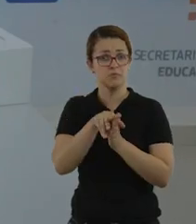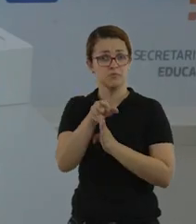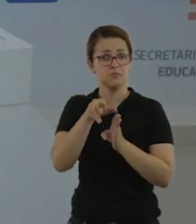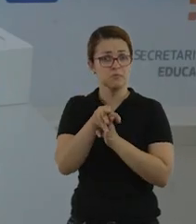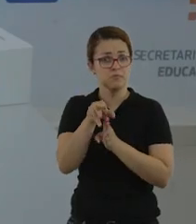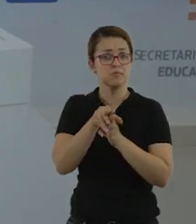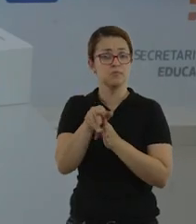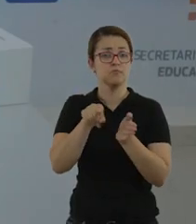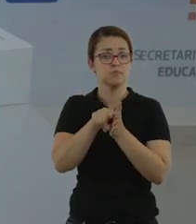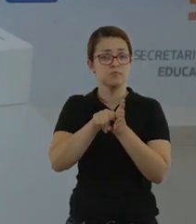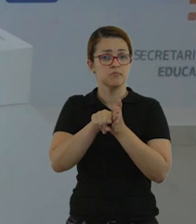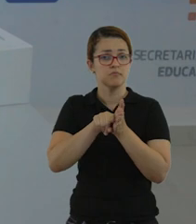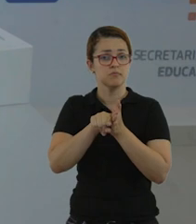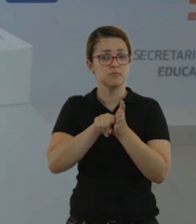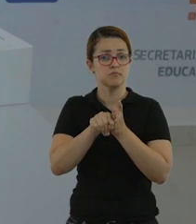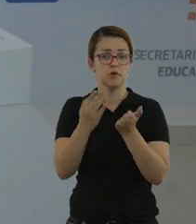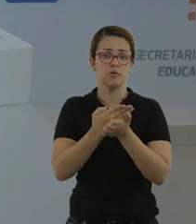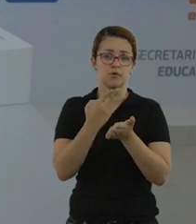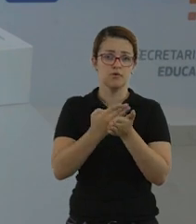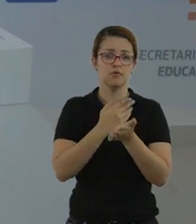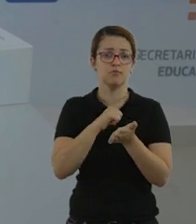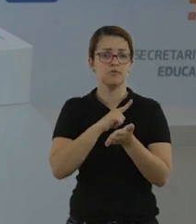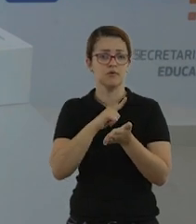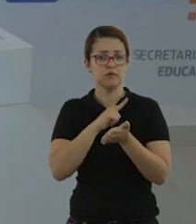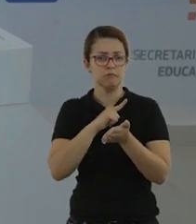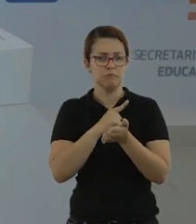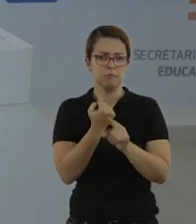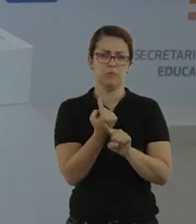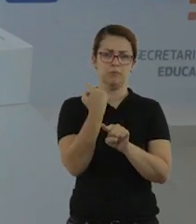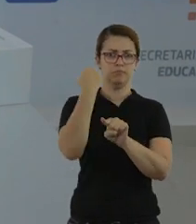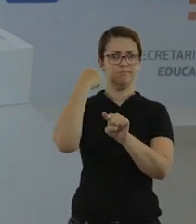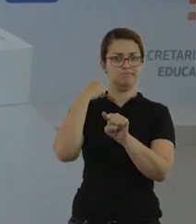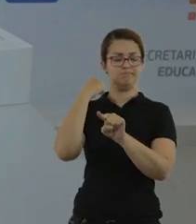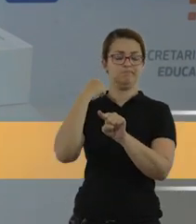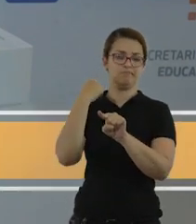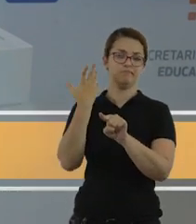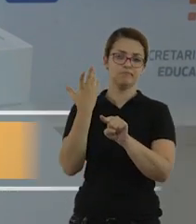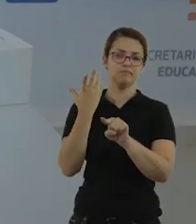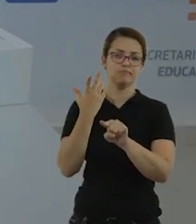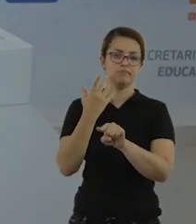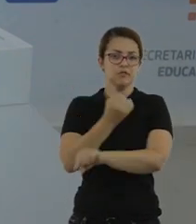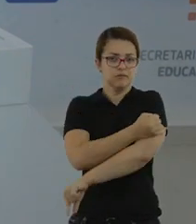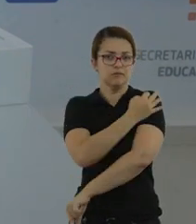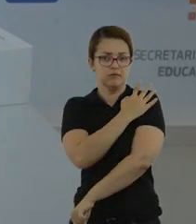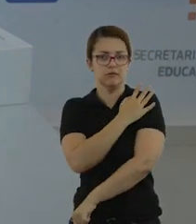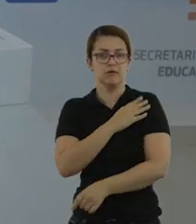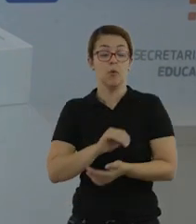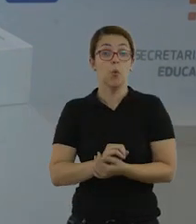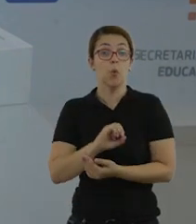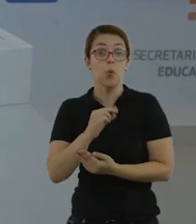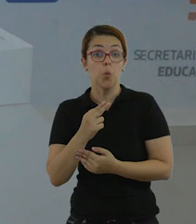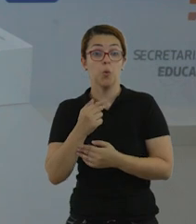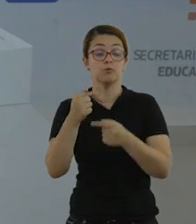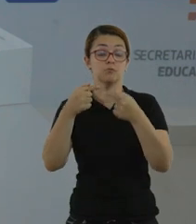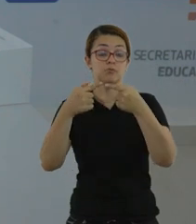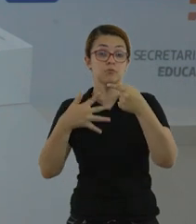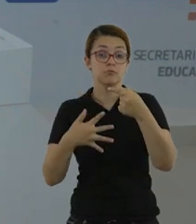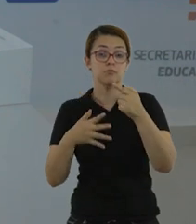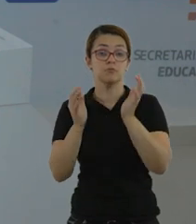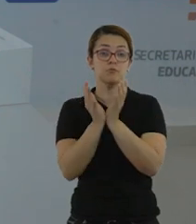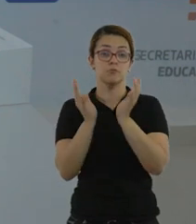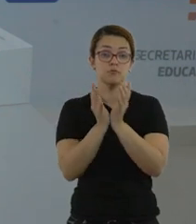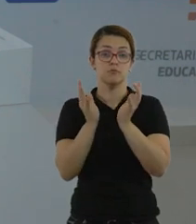sugiro que vocês pesquisem aí nos livros que vocês já têm dos anos anteriores, tá? Ou pesquise no Google